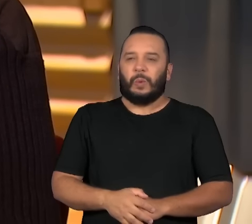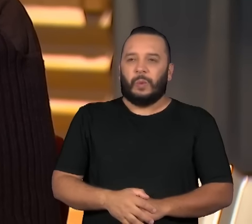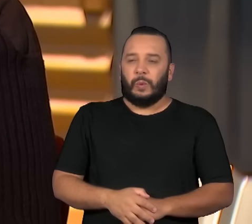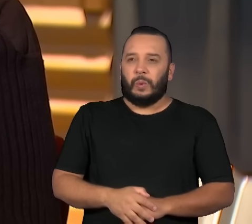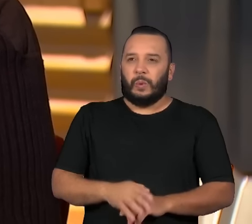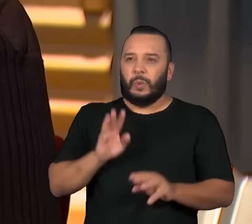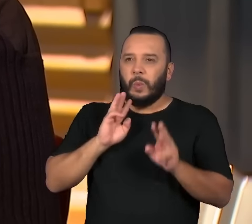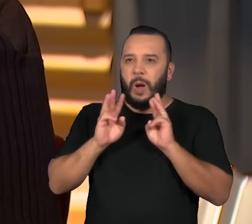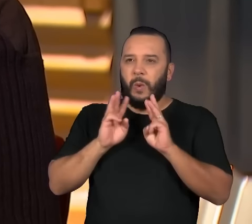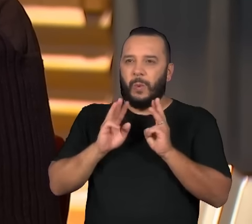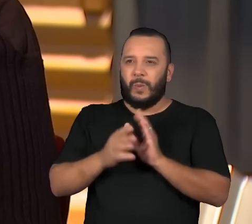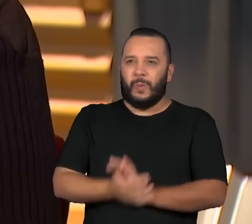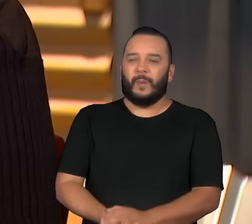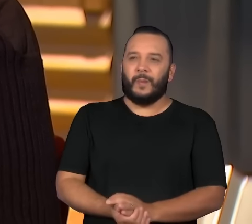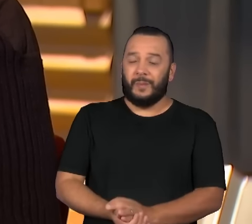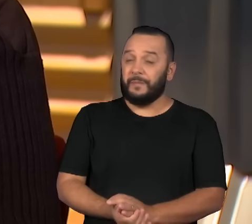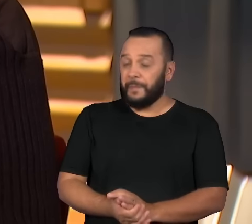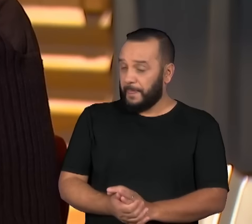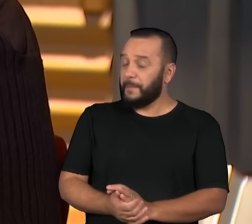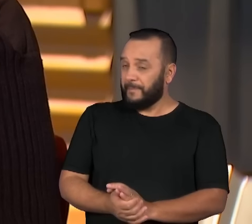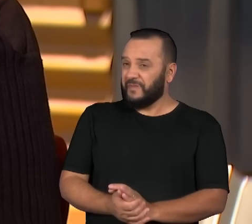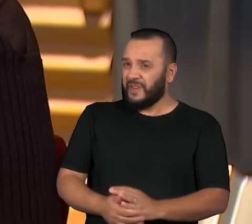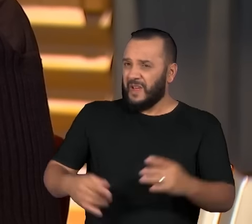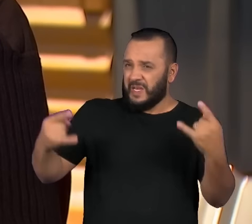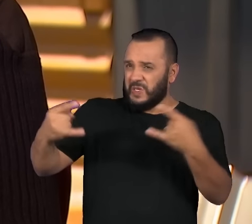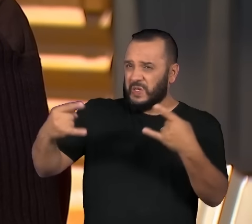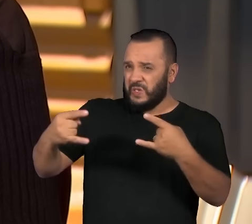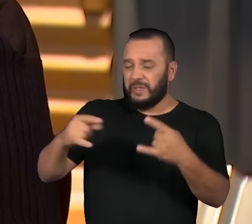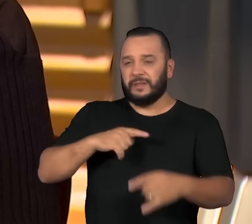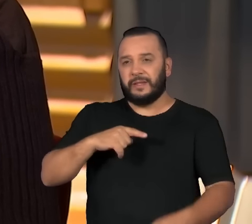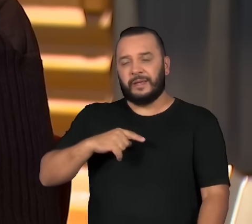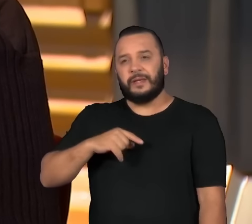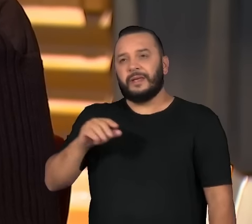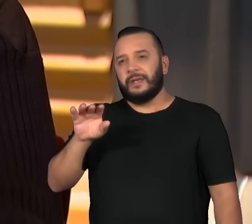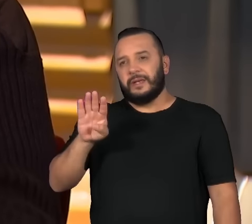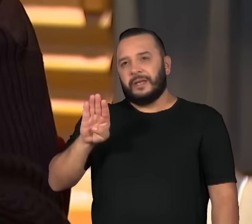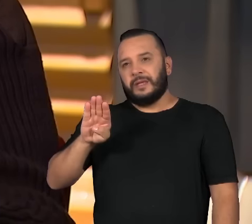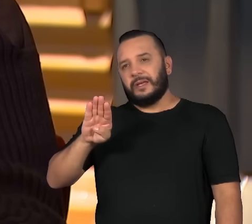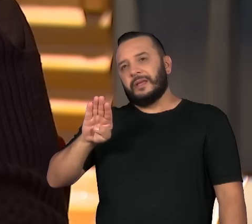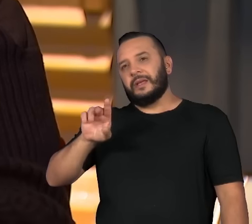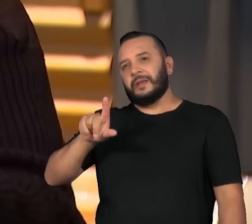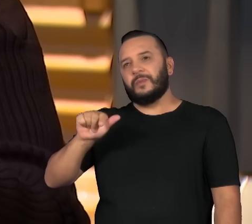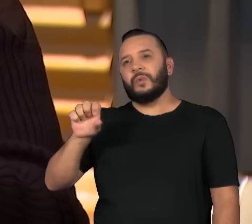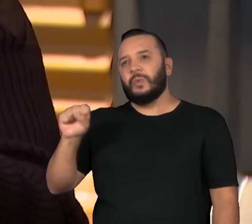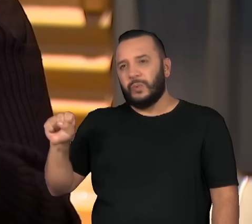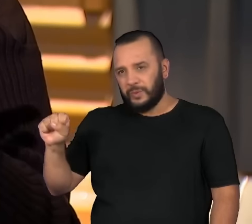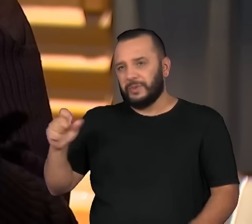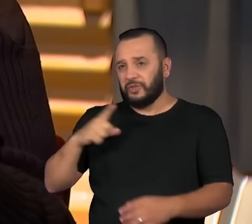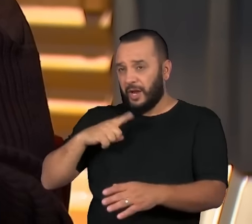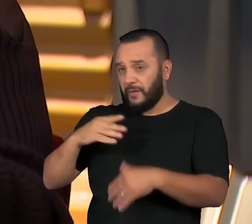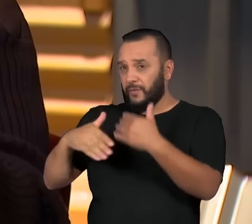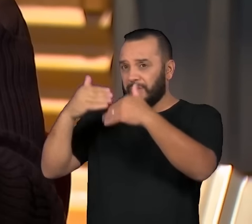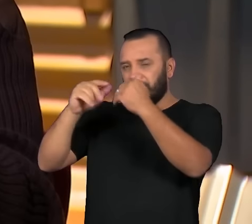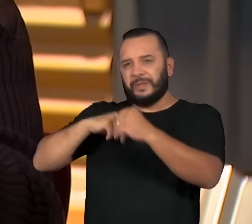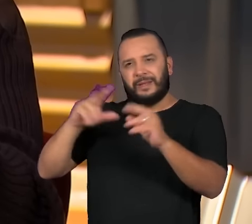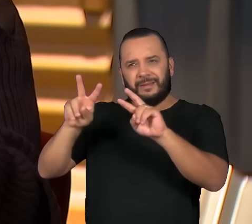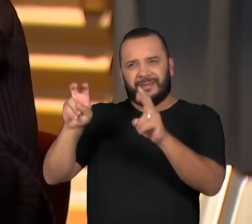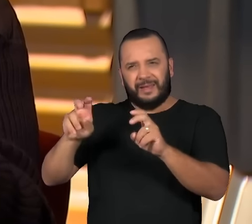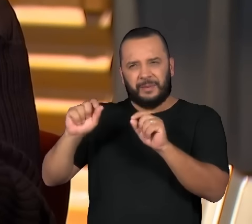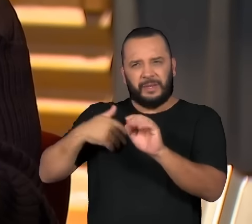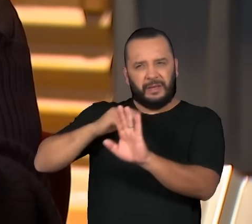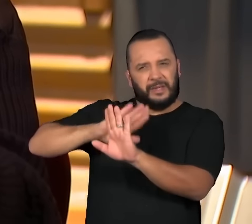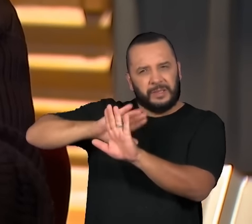Bom, o heavy metal, como eu disse, é uma evolução do próprio blues, né? Tanto na temática, essa coisa do obscuro, né? Da